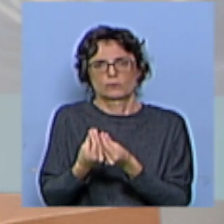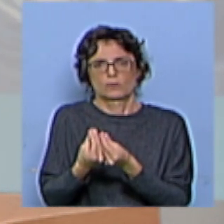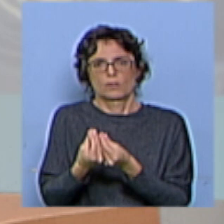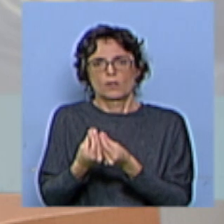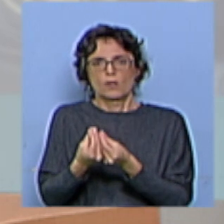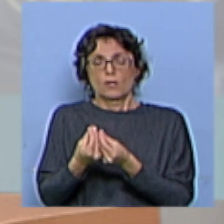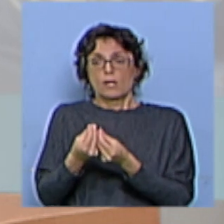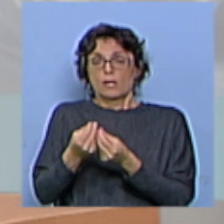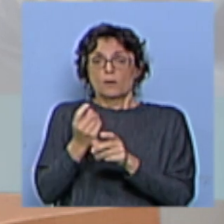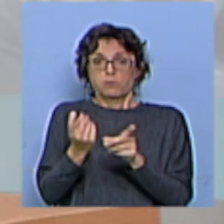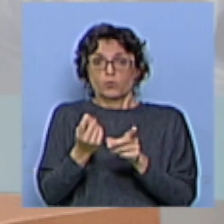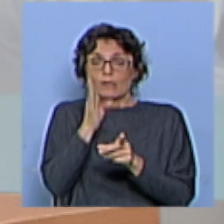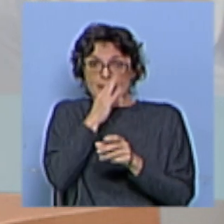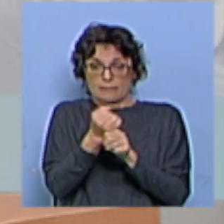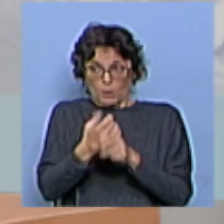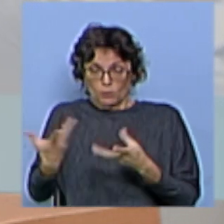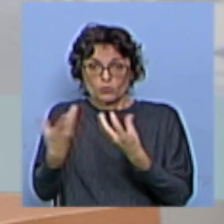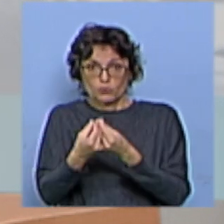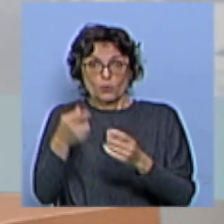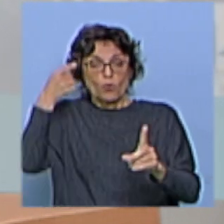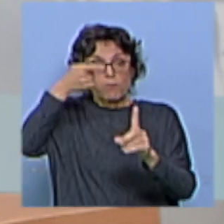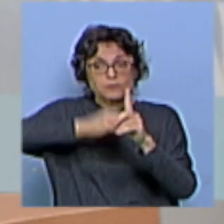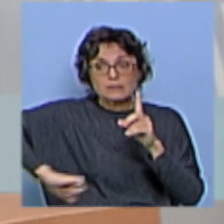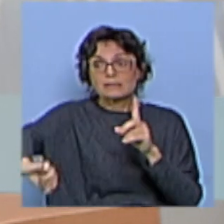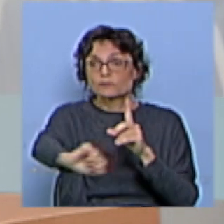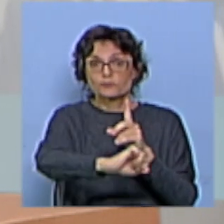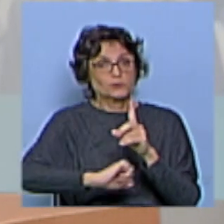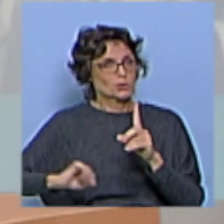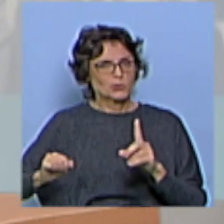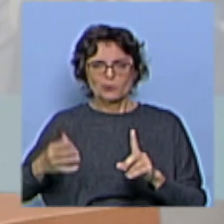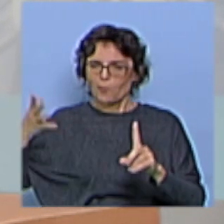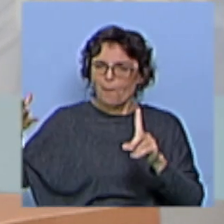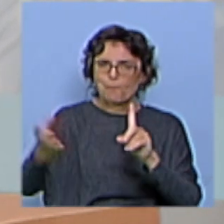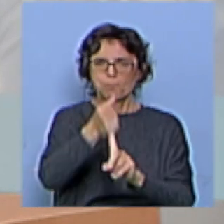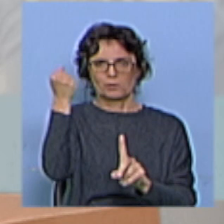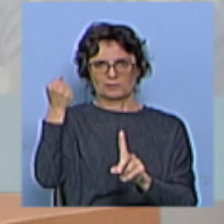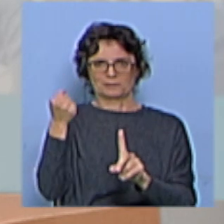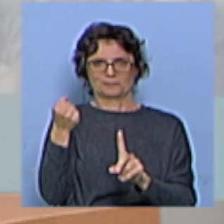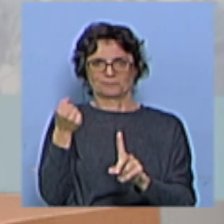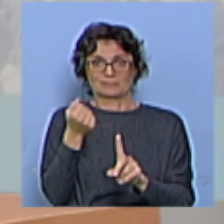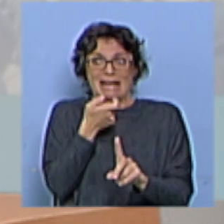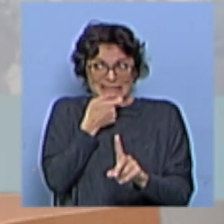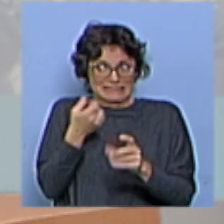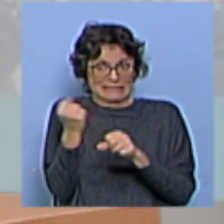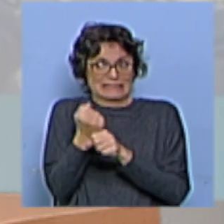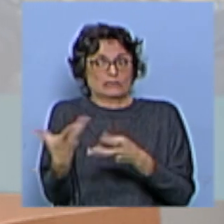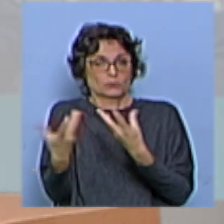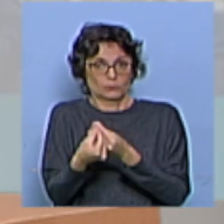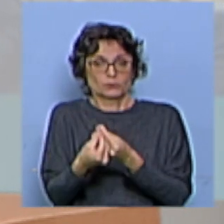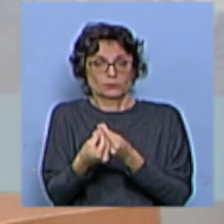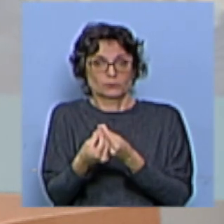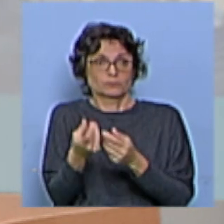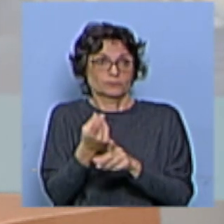O património cultural da Igreja tem frequentemente um proprietário e um utilizador